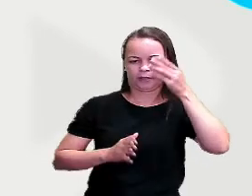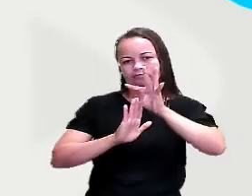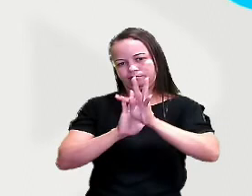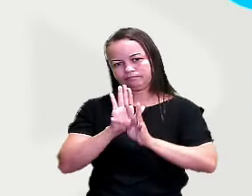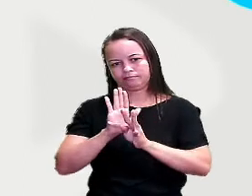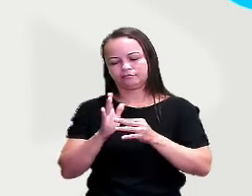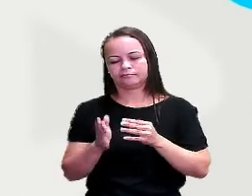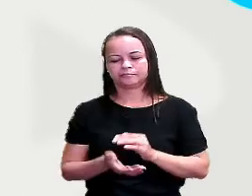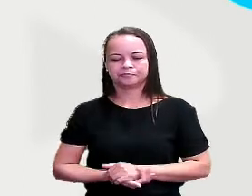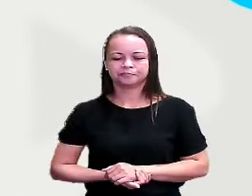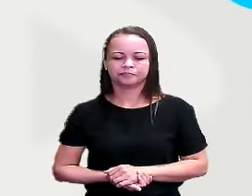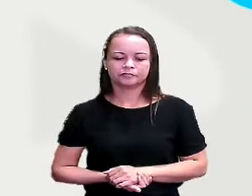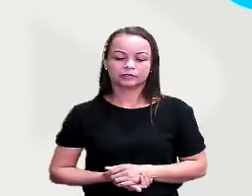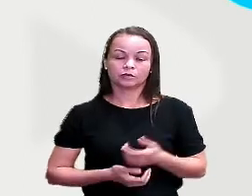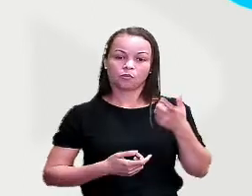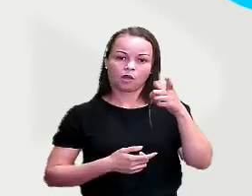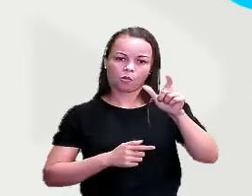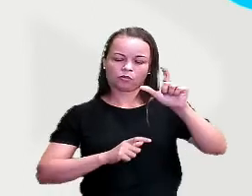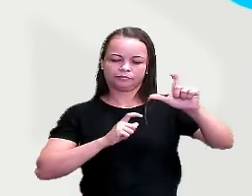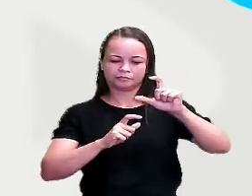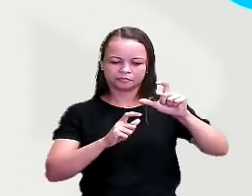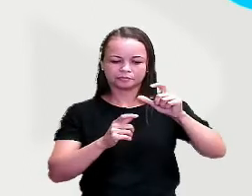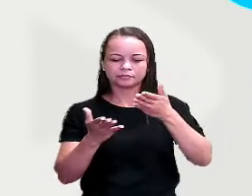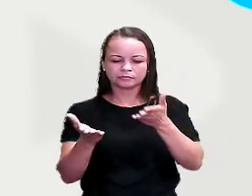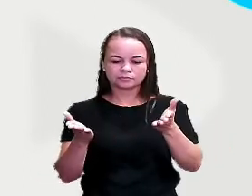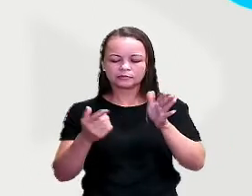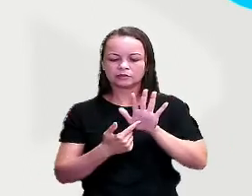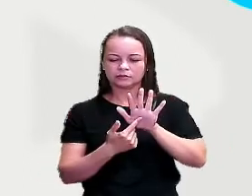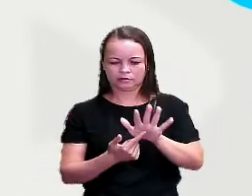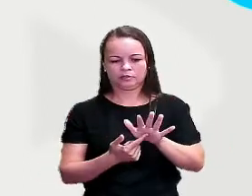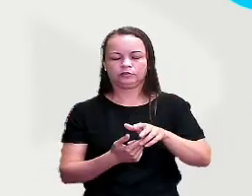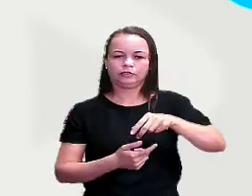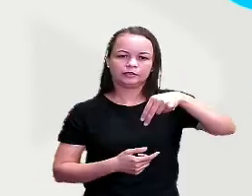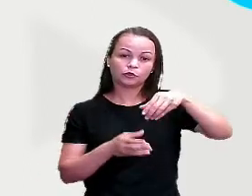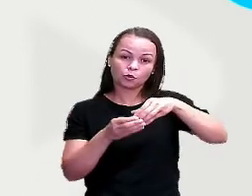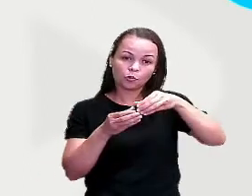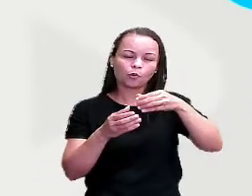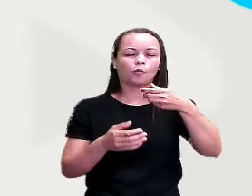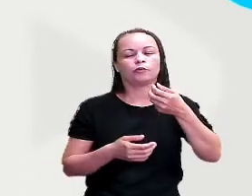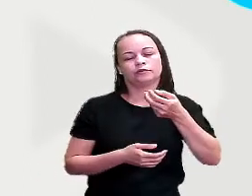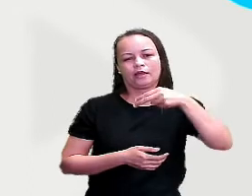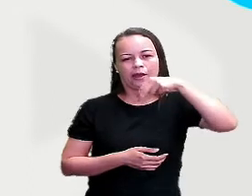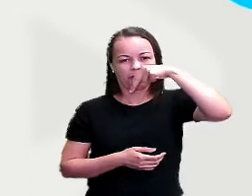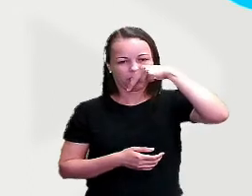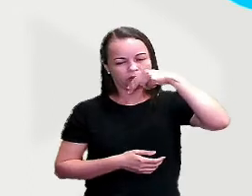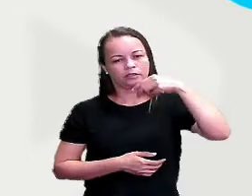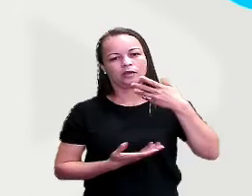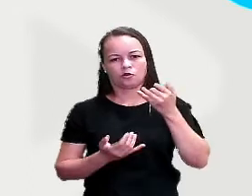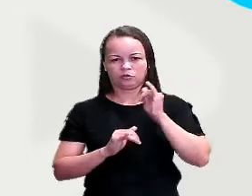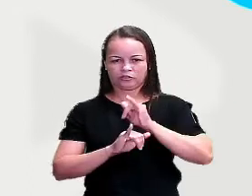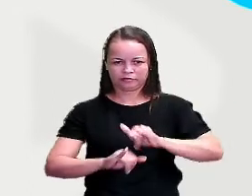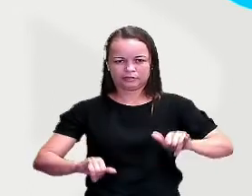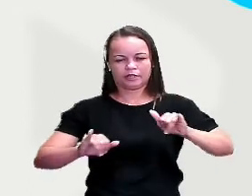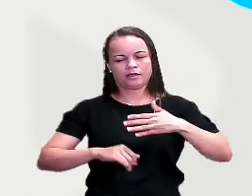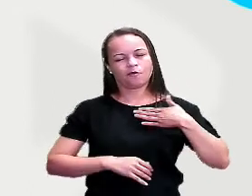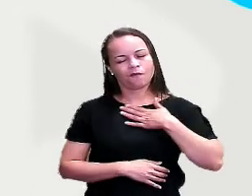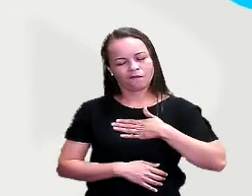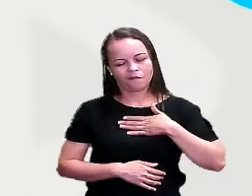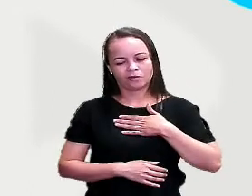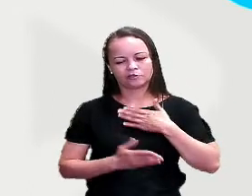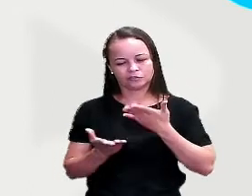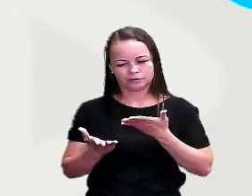Trouxe mais uma tirinha para vocês aqui, novamente da Turma da Mônica. Como eu disse, eu gosto muito desses personagens. Então, ó,